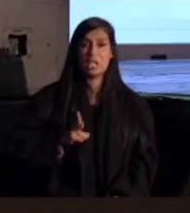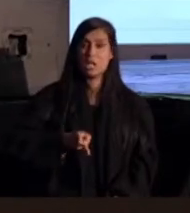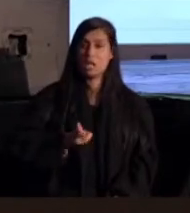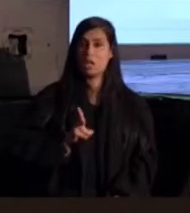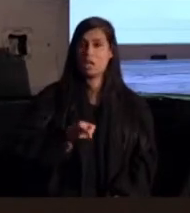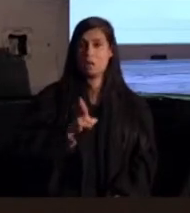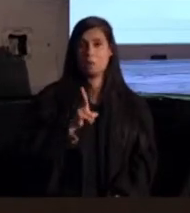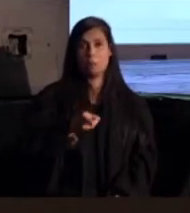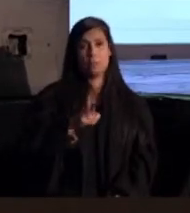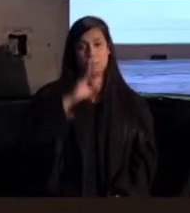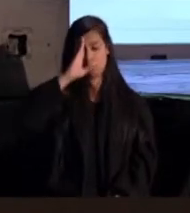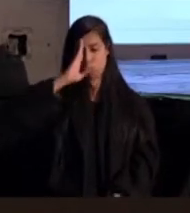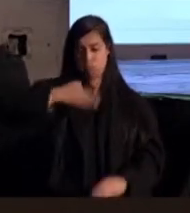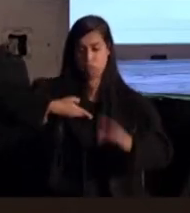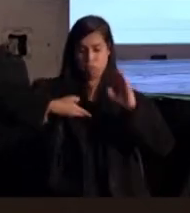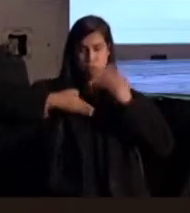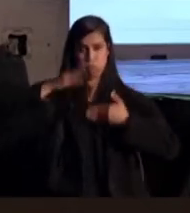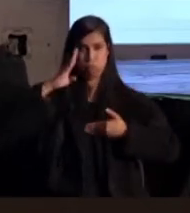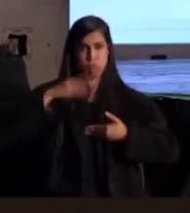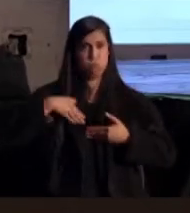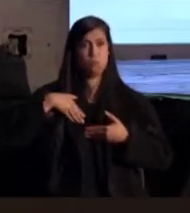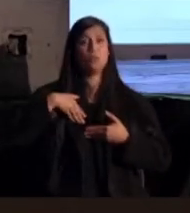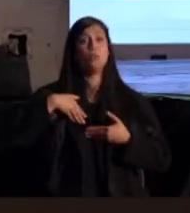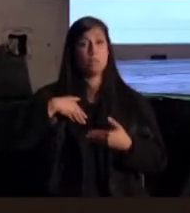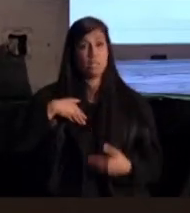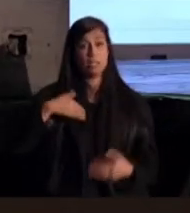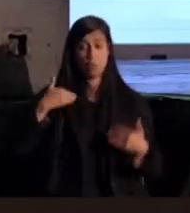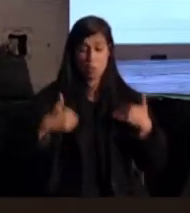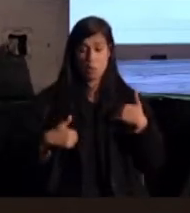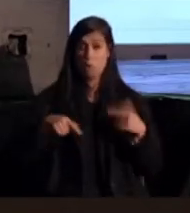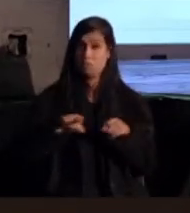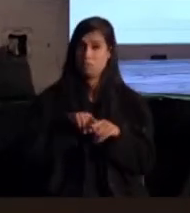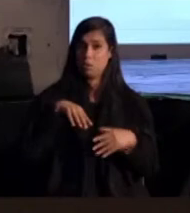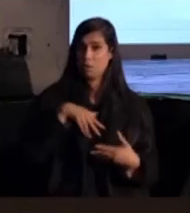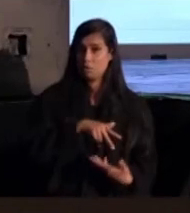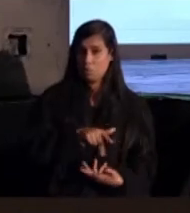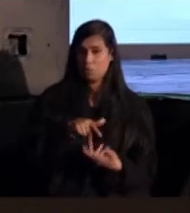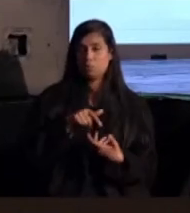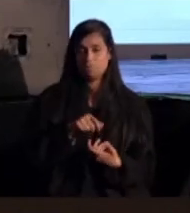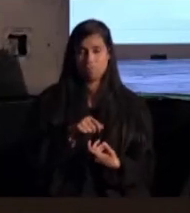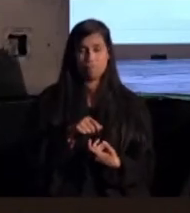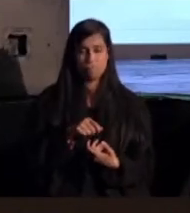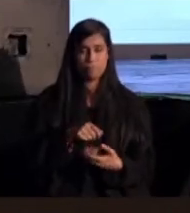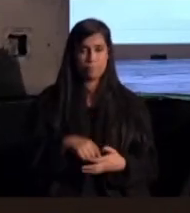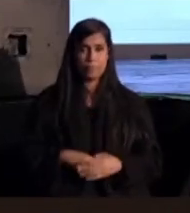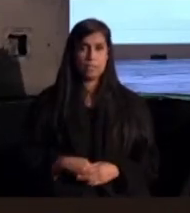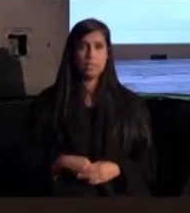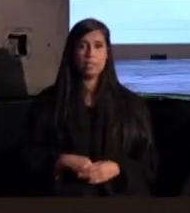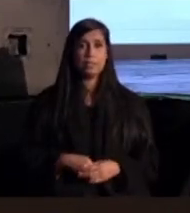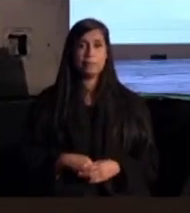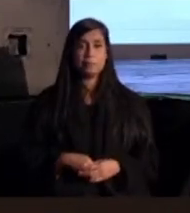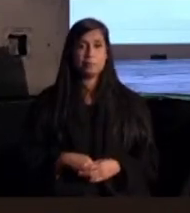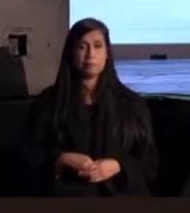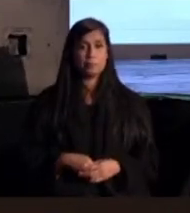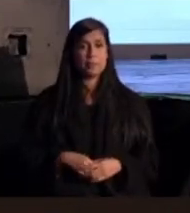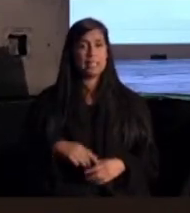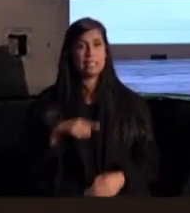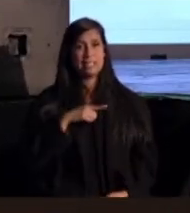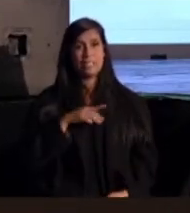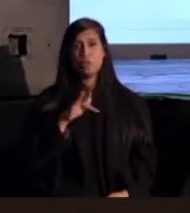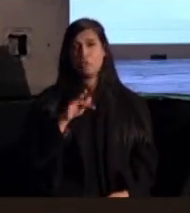a ferramenta de acesso ao mundo. Então, a fase oral, pensando com Freud, Lacan, o